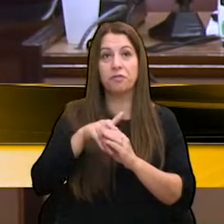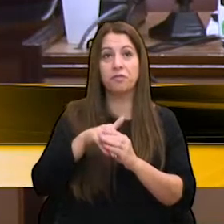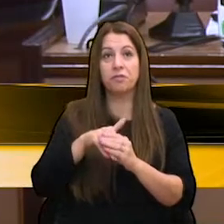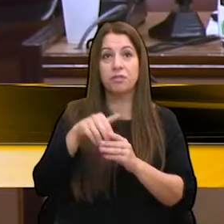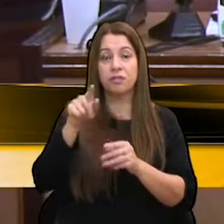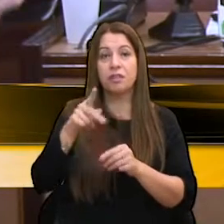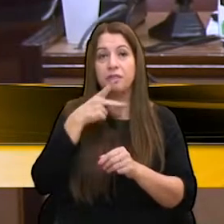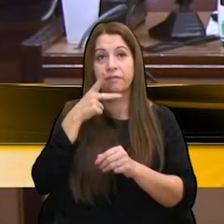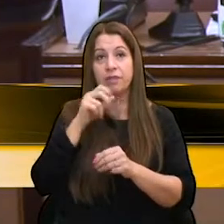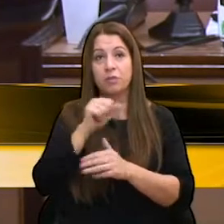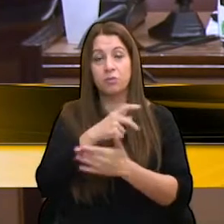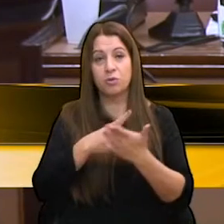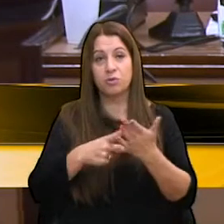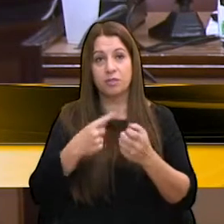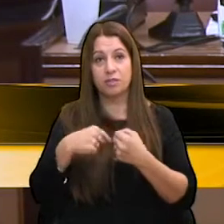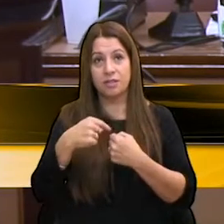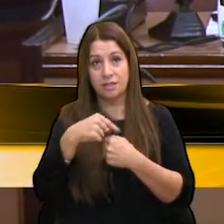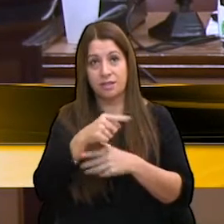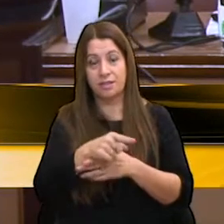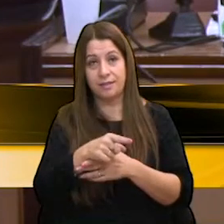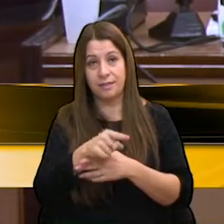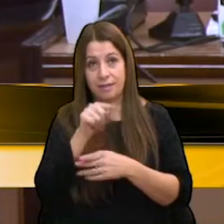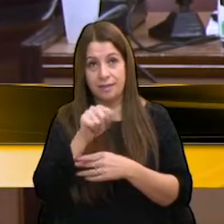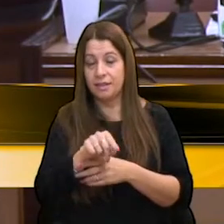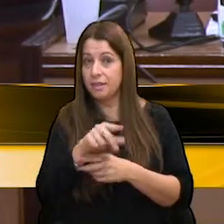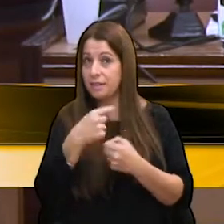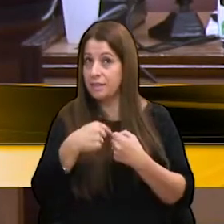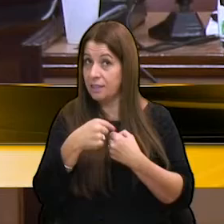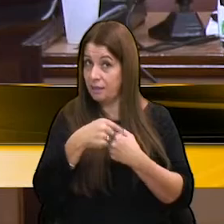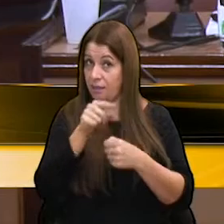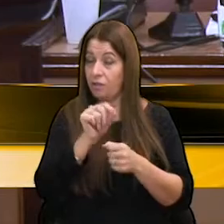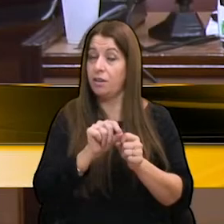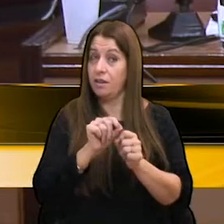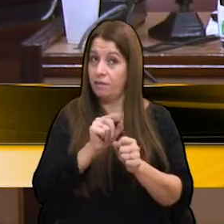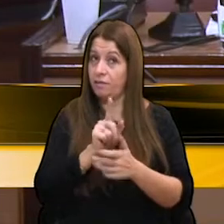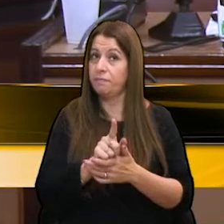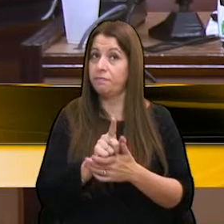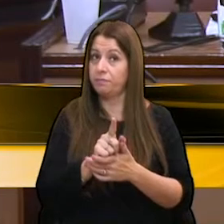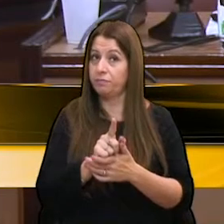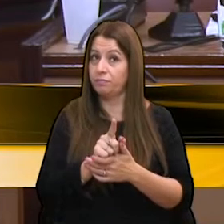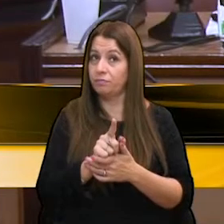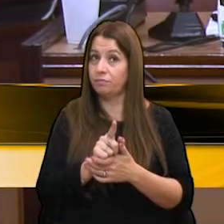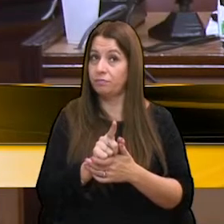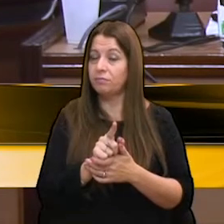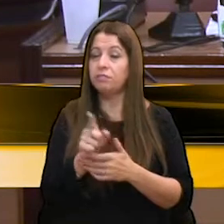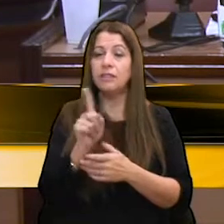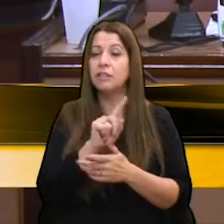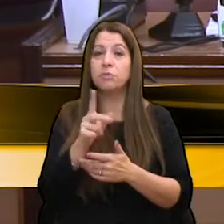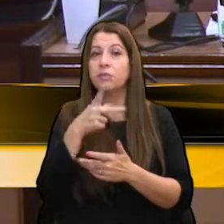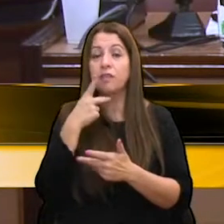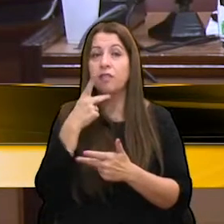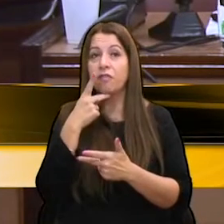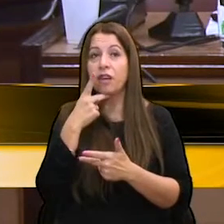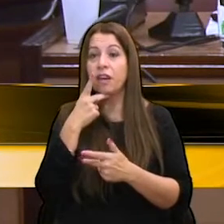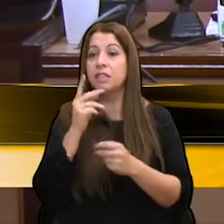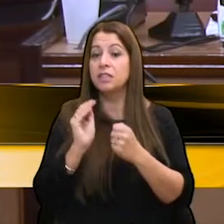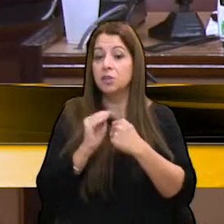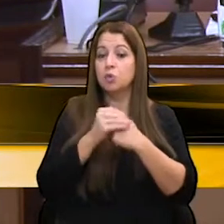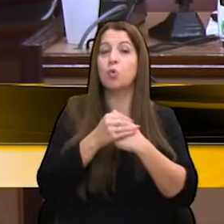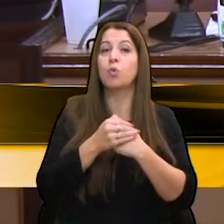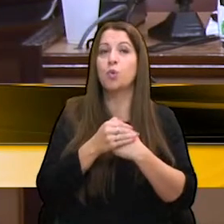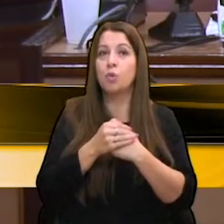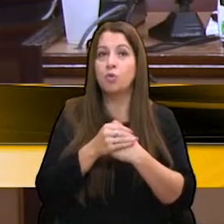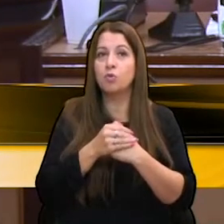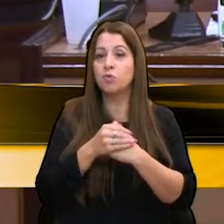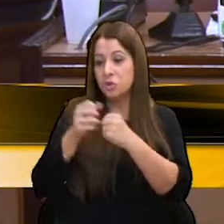mesmo falou no seu projeto de cidade. Aqui na nossa cidade é para quem faz, vereadora Ediló. Não para quem diz que vai fazer e se esconde